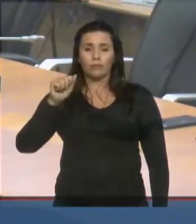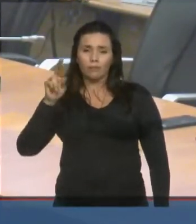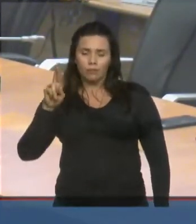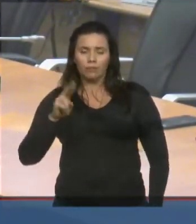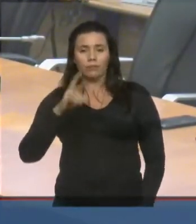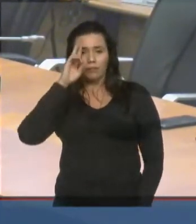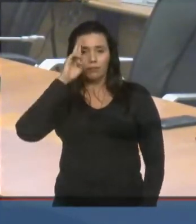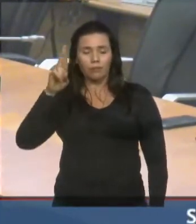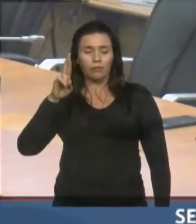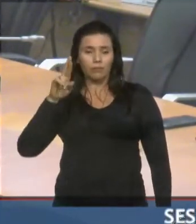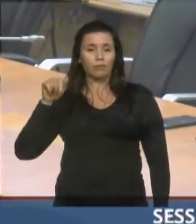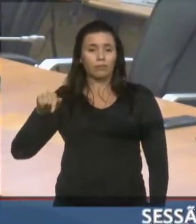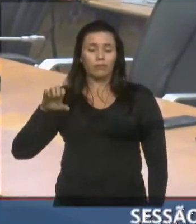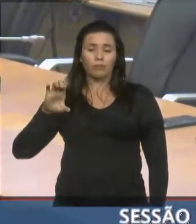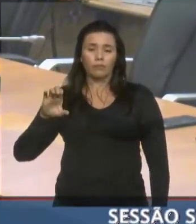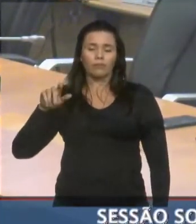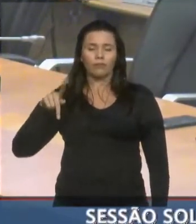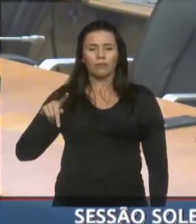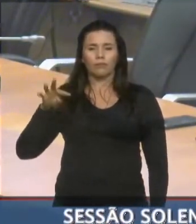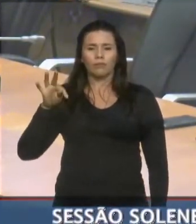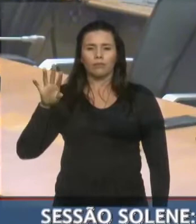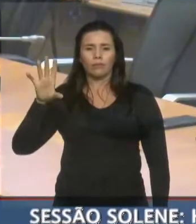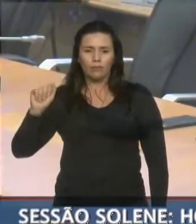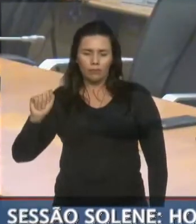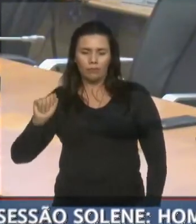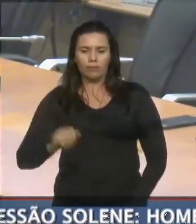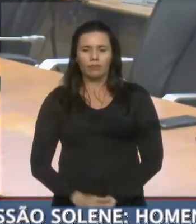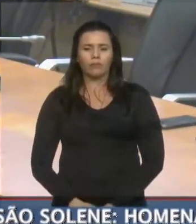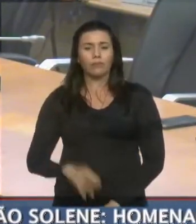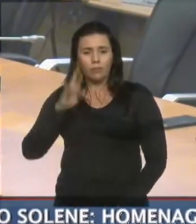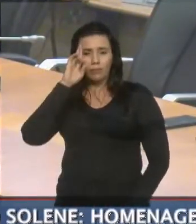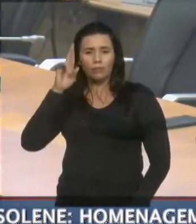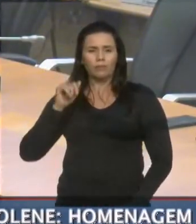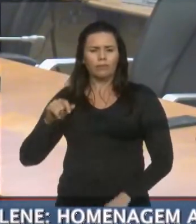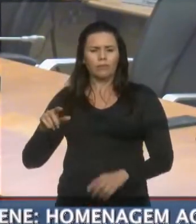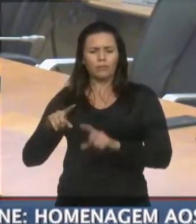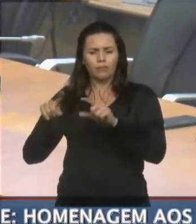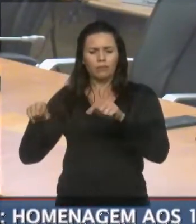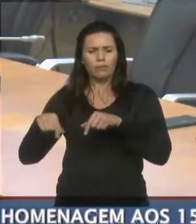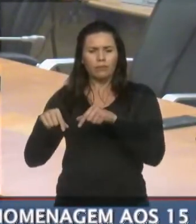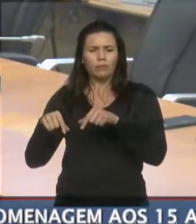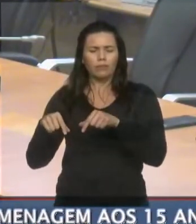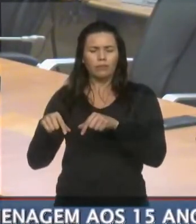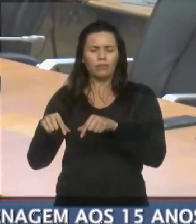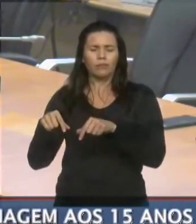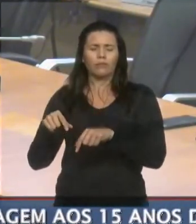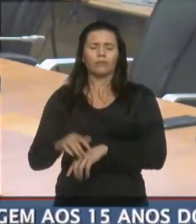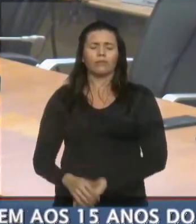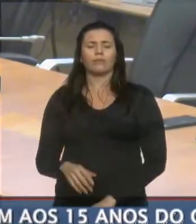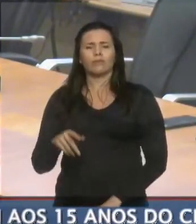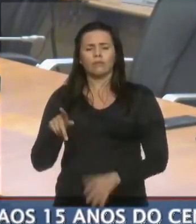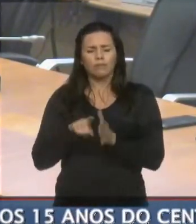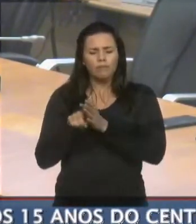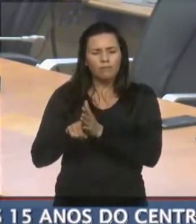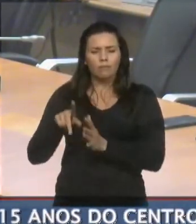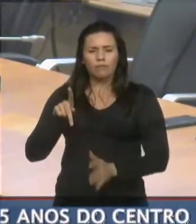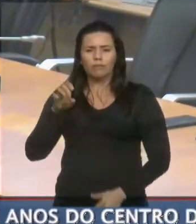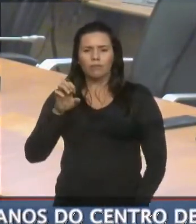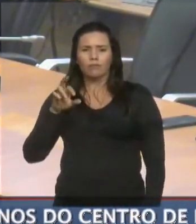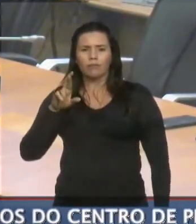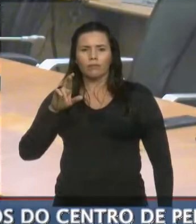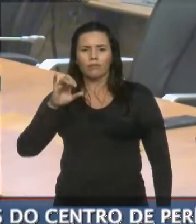Adolescente, pelo seu trabalho desenvolvido, assim também como toda a equipe, pois sabemos